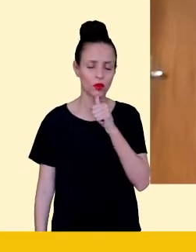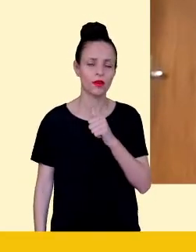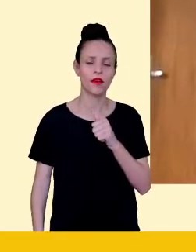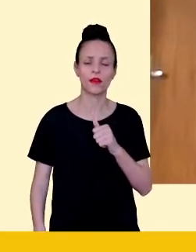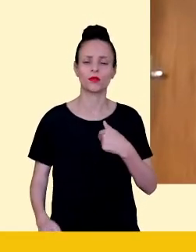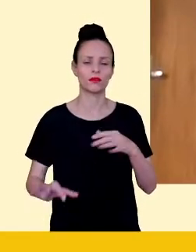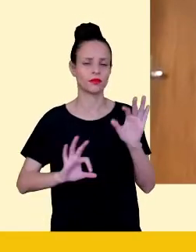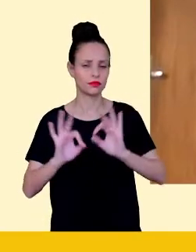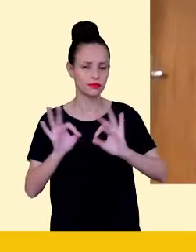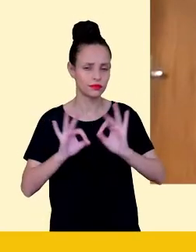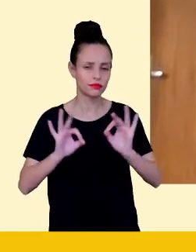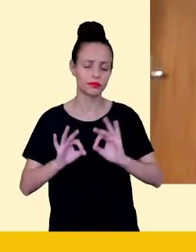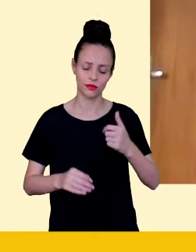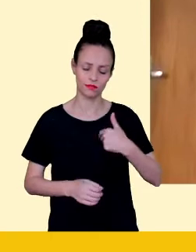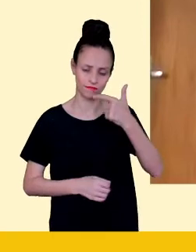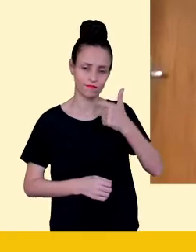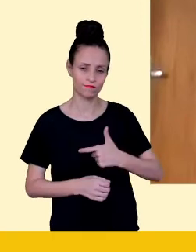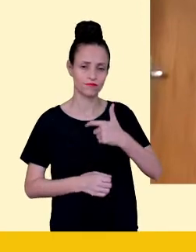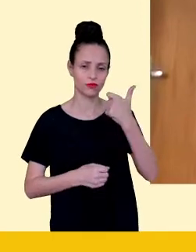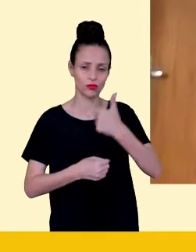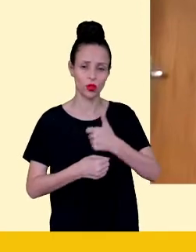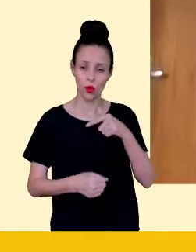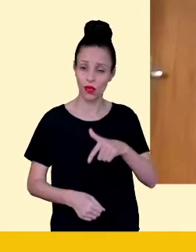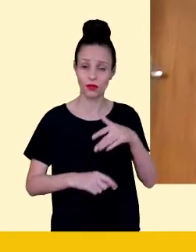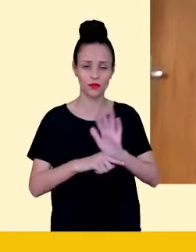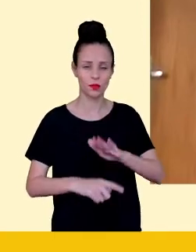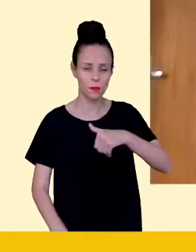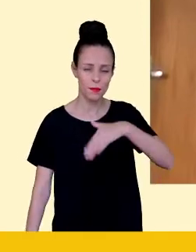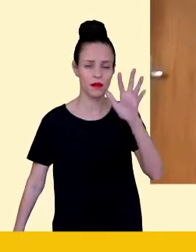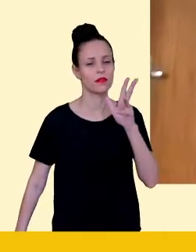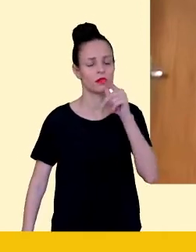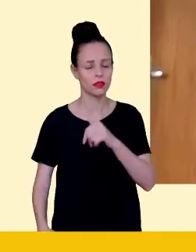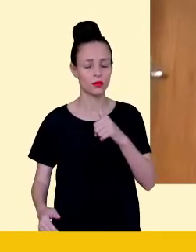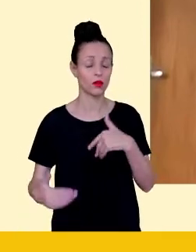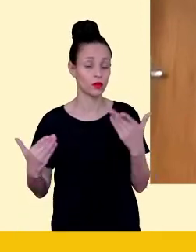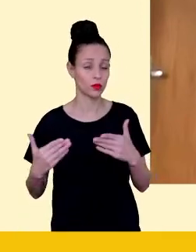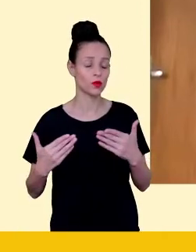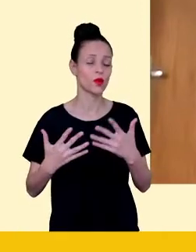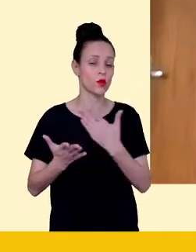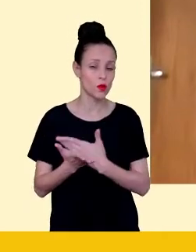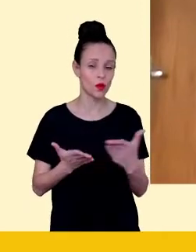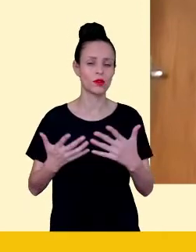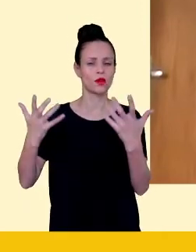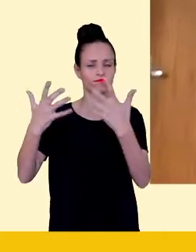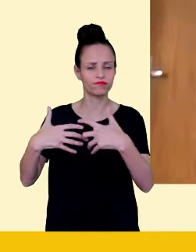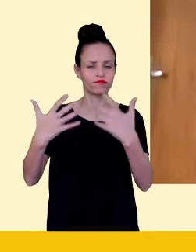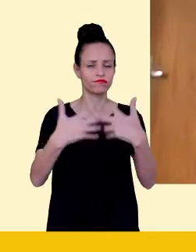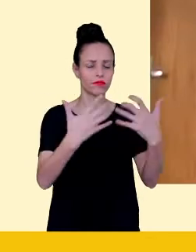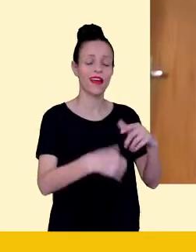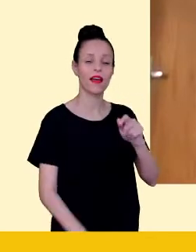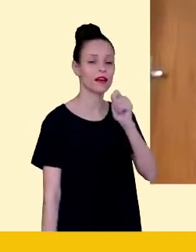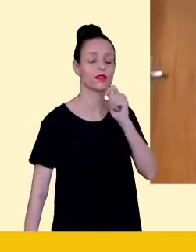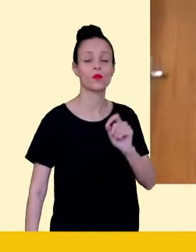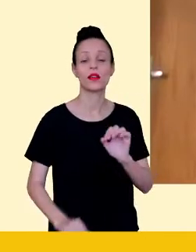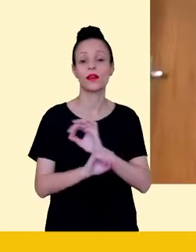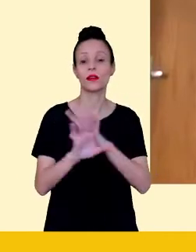de longe o processo mais longo de montagem que eu já passei como diretor. E, quer dizer, quando a gente começou a montar, eu acho que não era